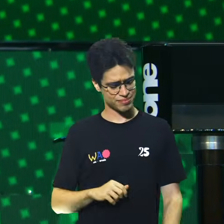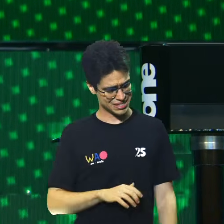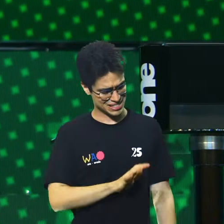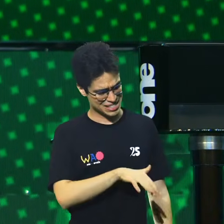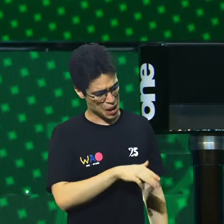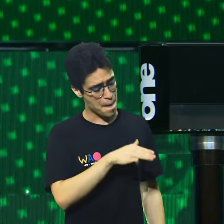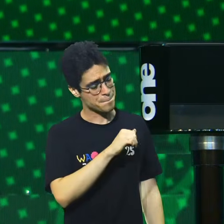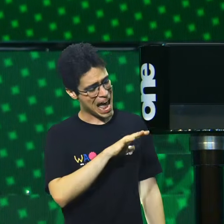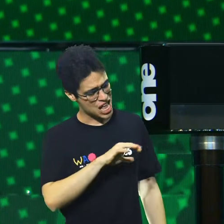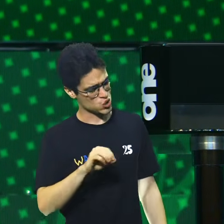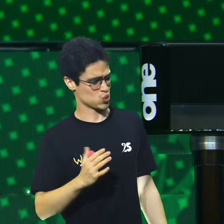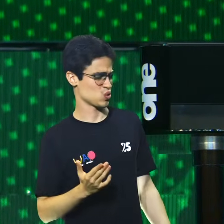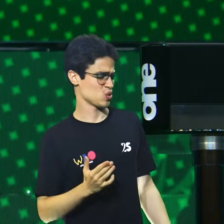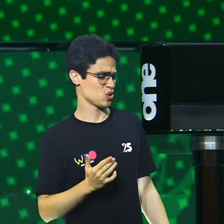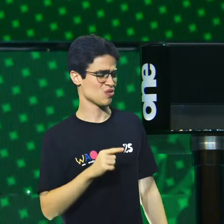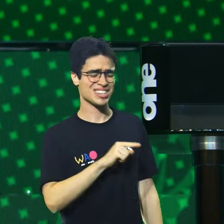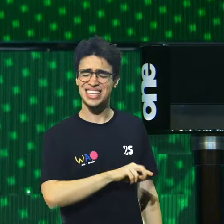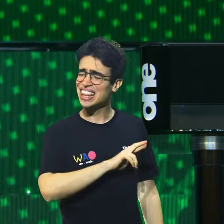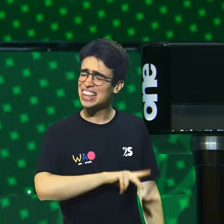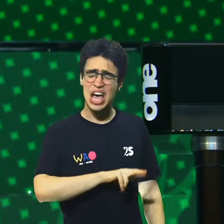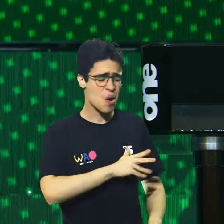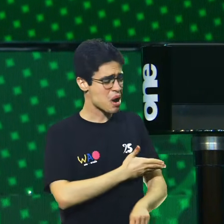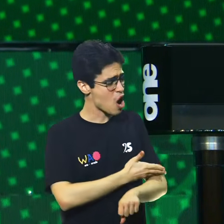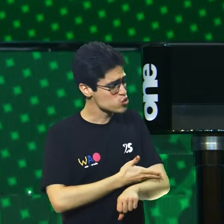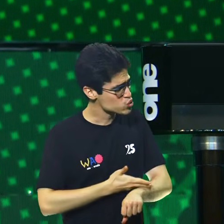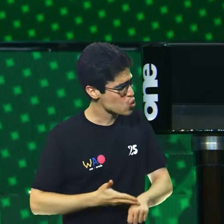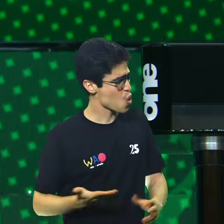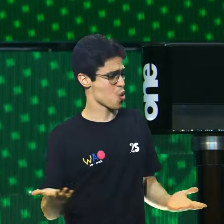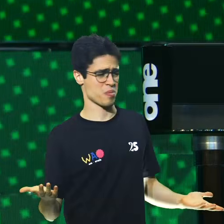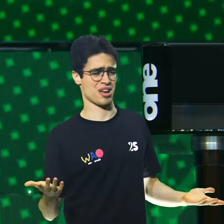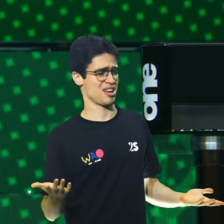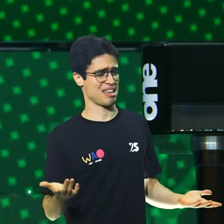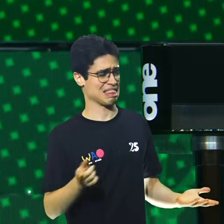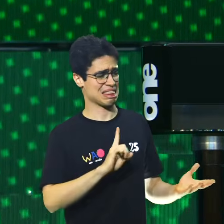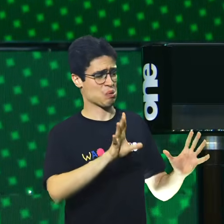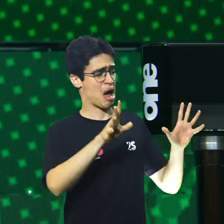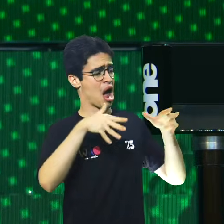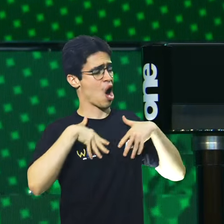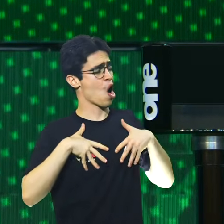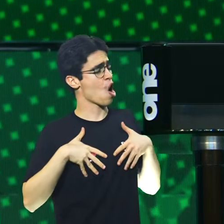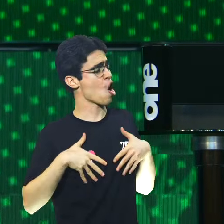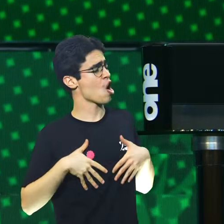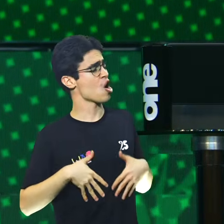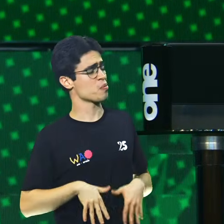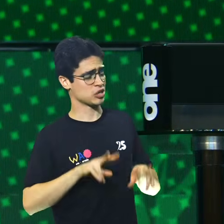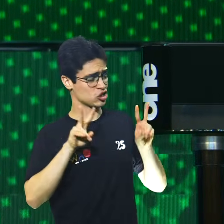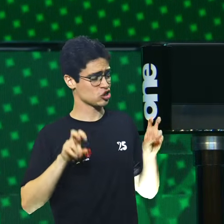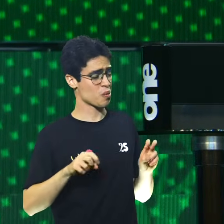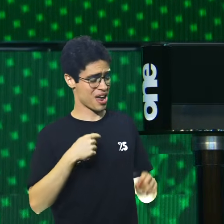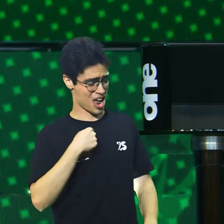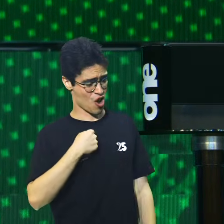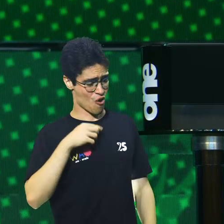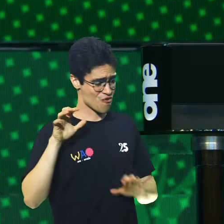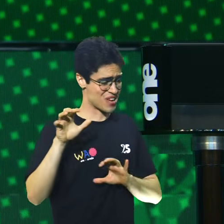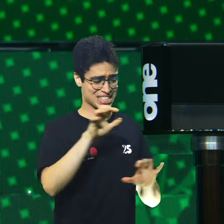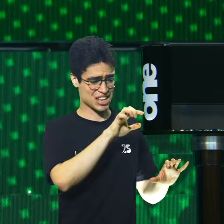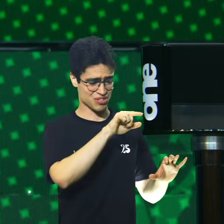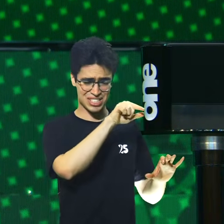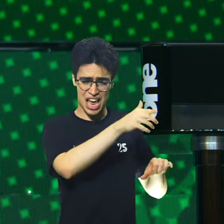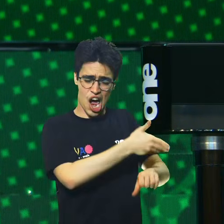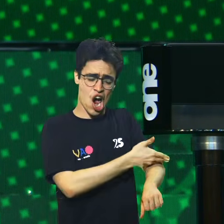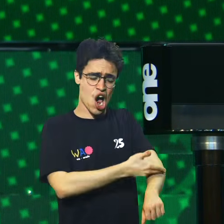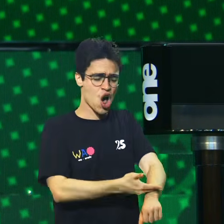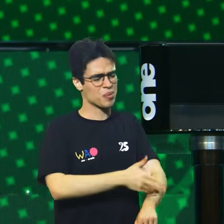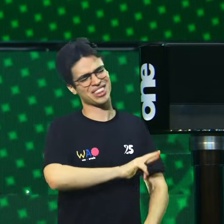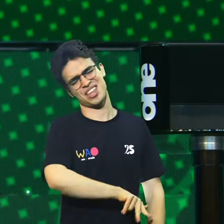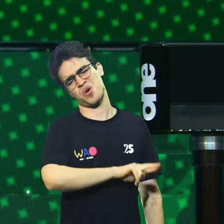Márcio, não se acostume, não se familiarize com o que eu estou fazendo. Porque o dia que